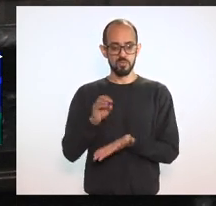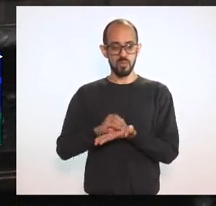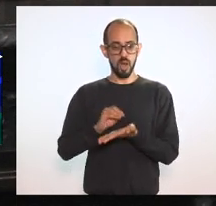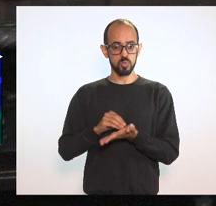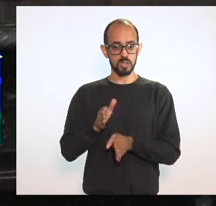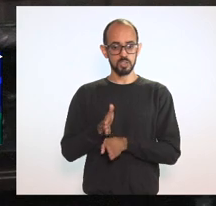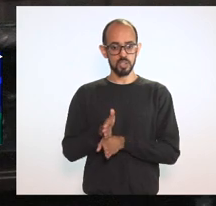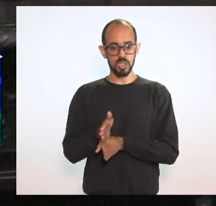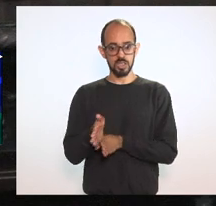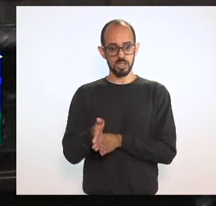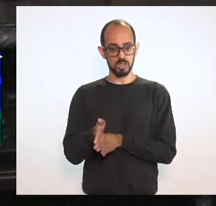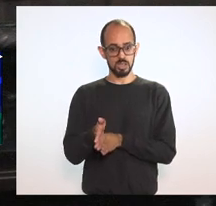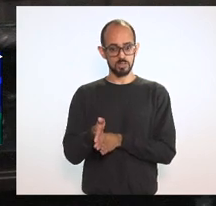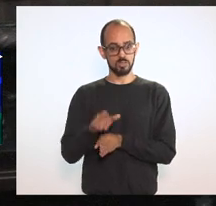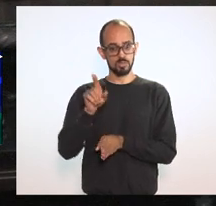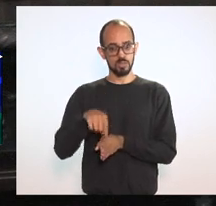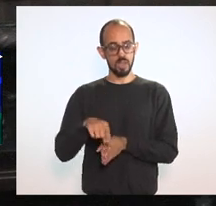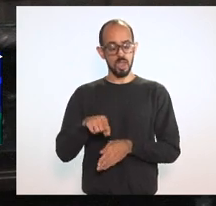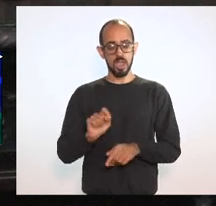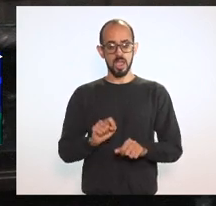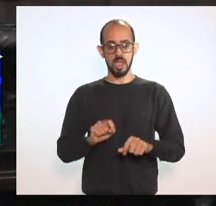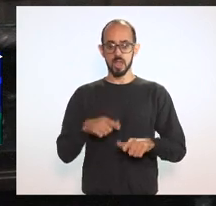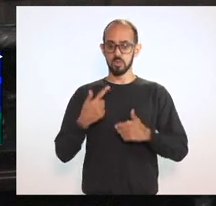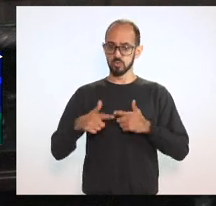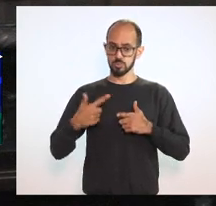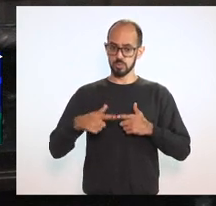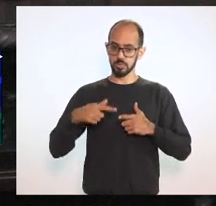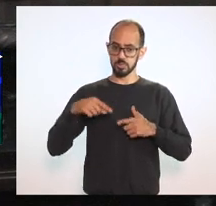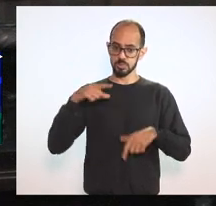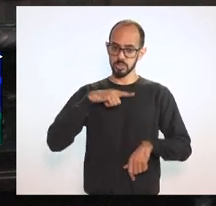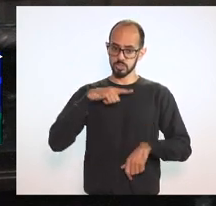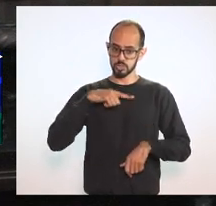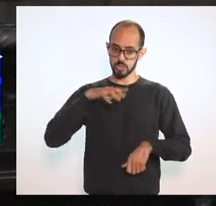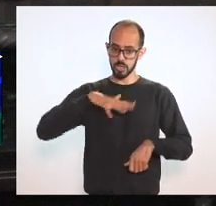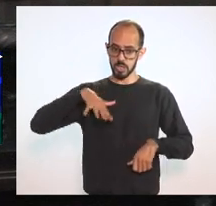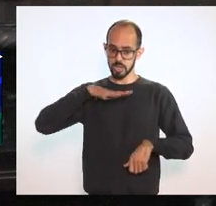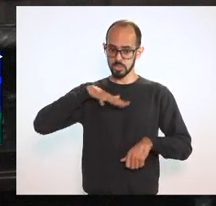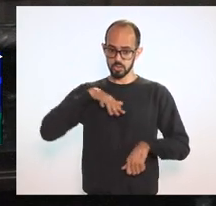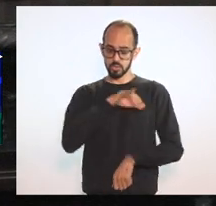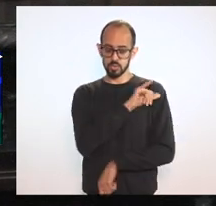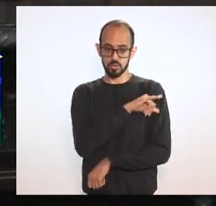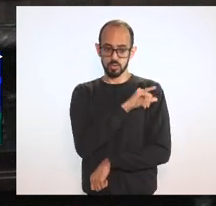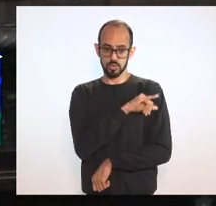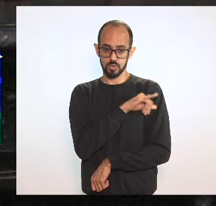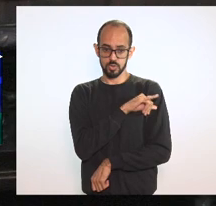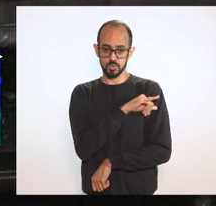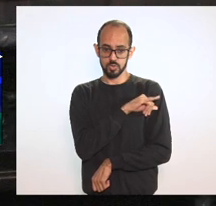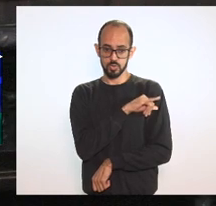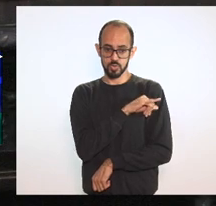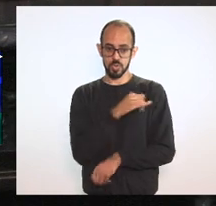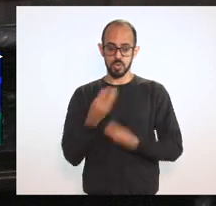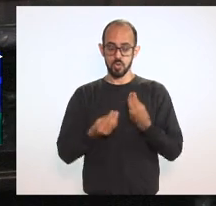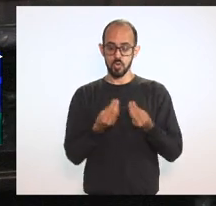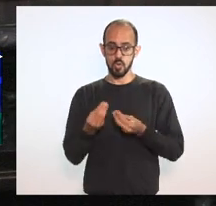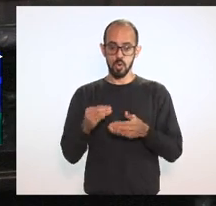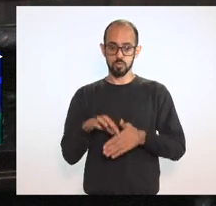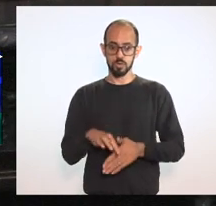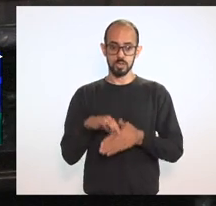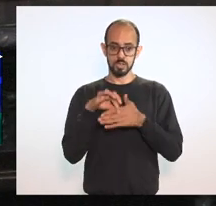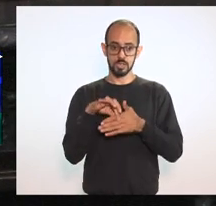e diferenças que estão as principais marcas da nossa região metropolitana Hora quem pode liderar uma ação coordenada